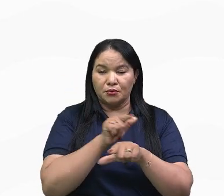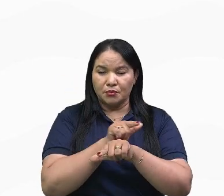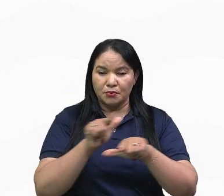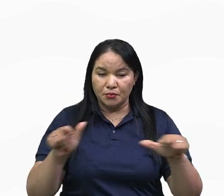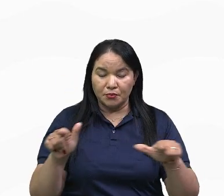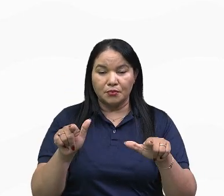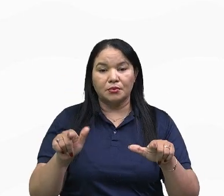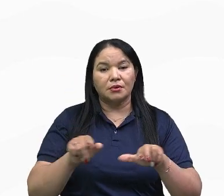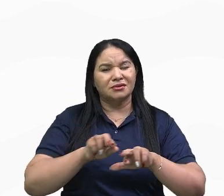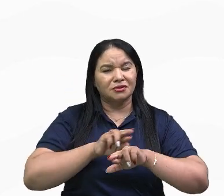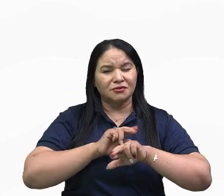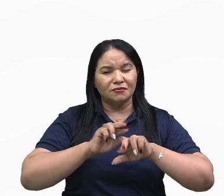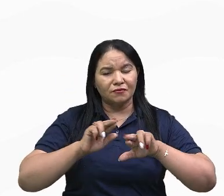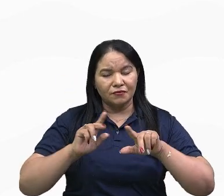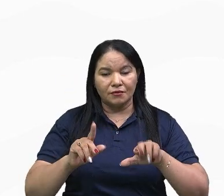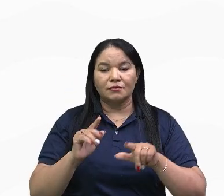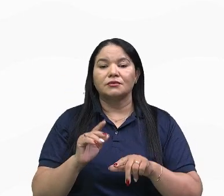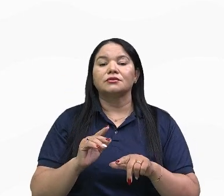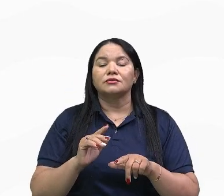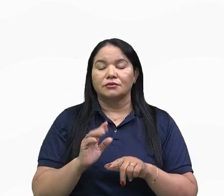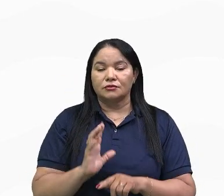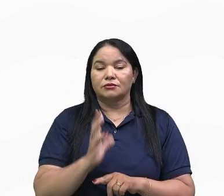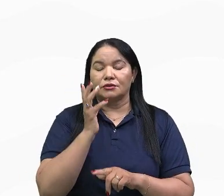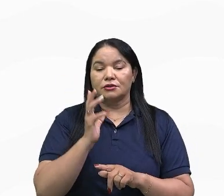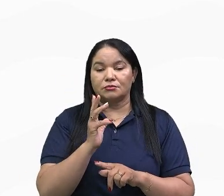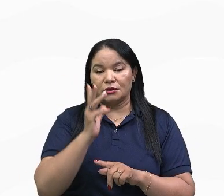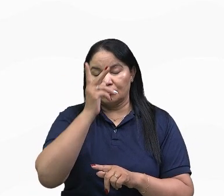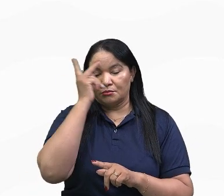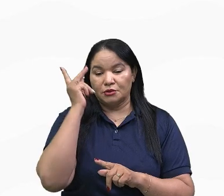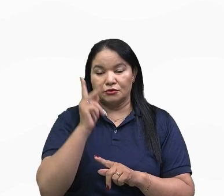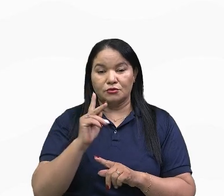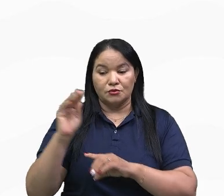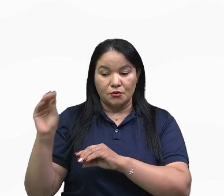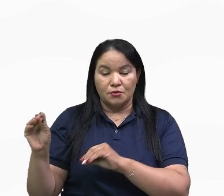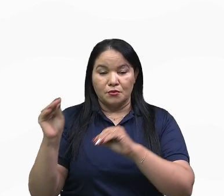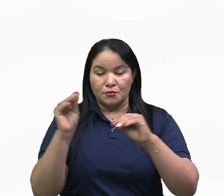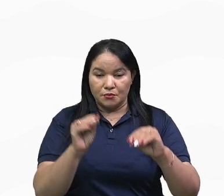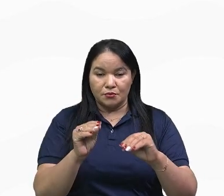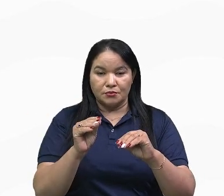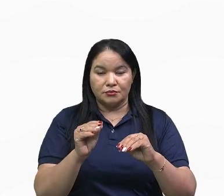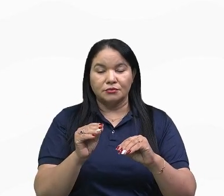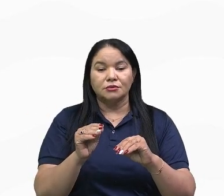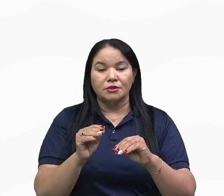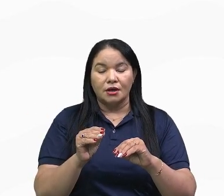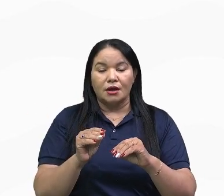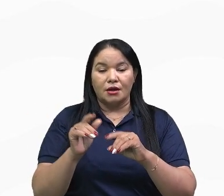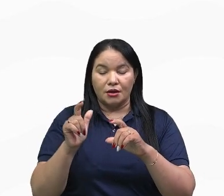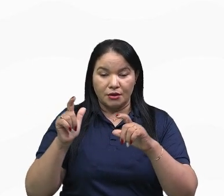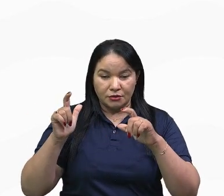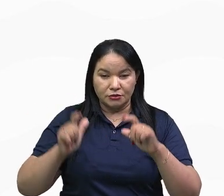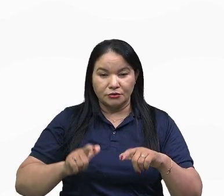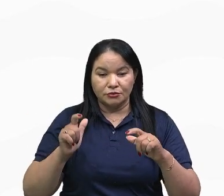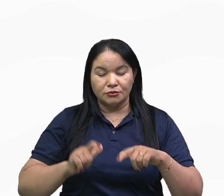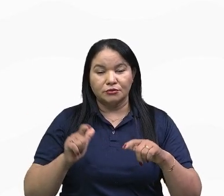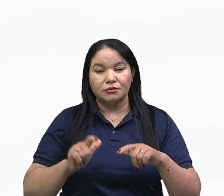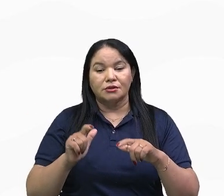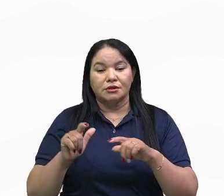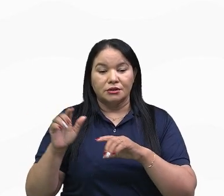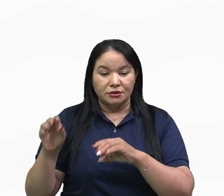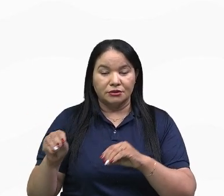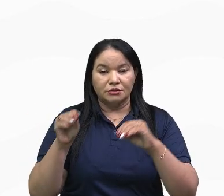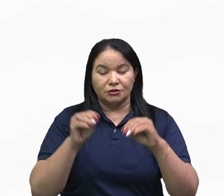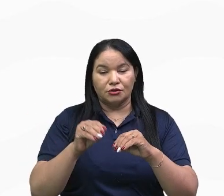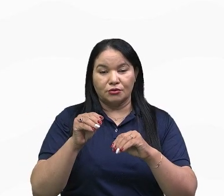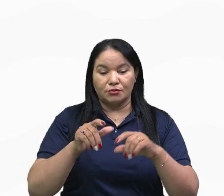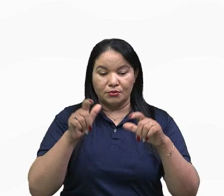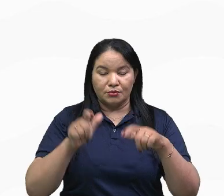desertificação. Então, aí acontece o quê? Os imigrantes, chamados imigrantes climáticos, em regiões do Sahel, na